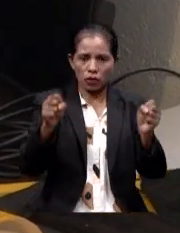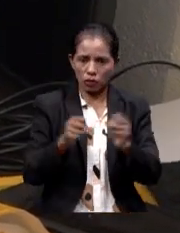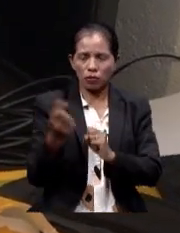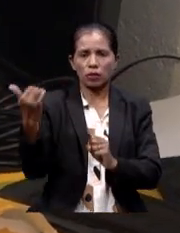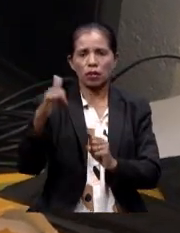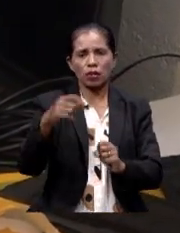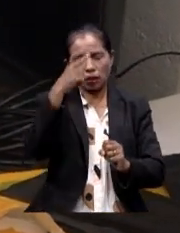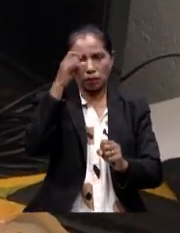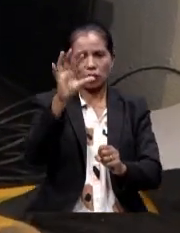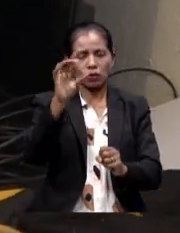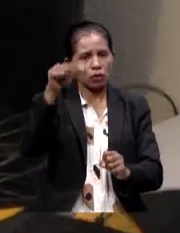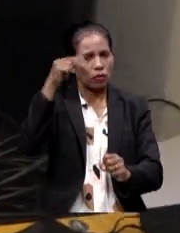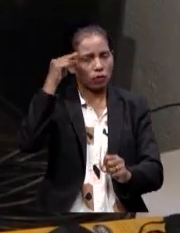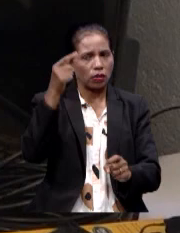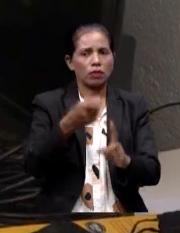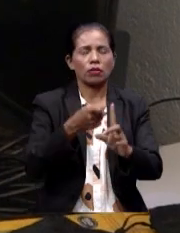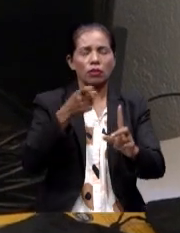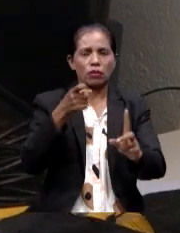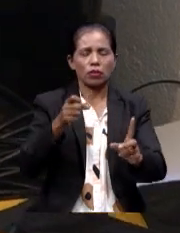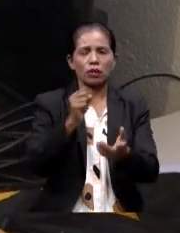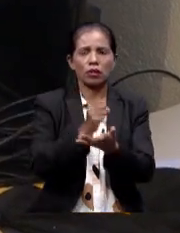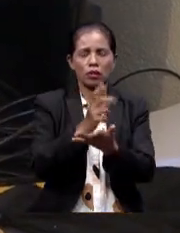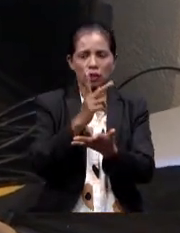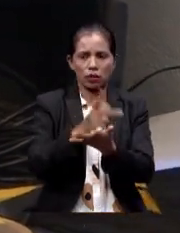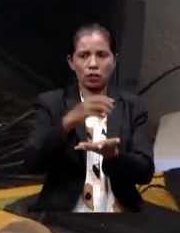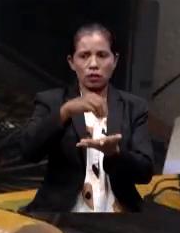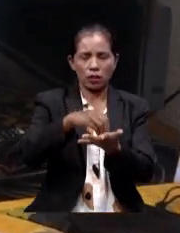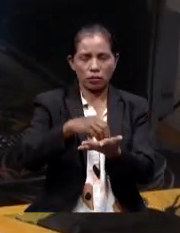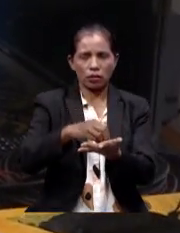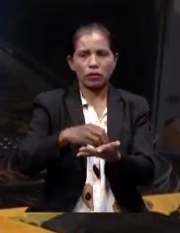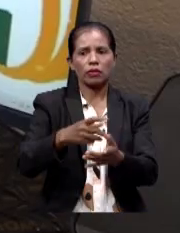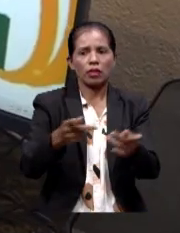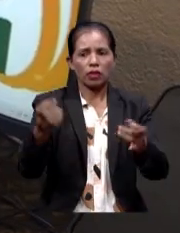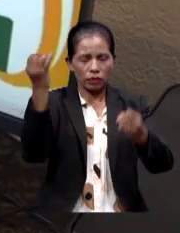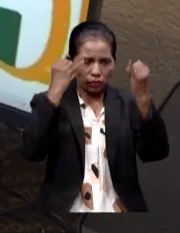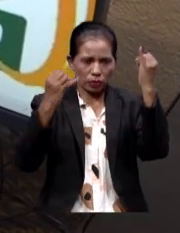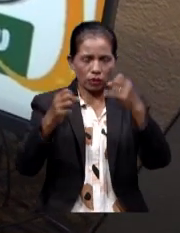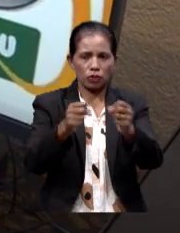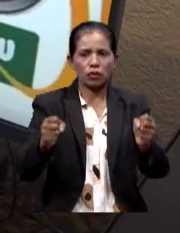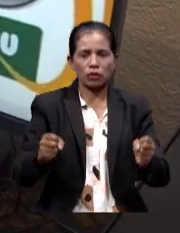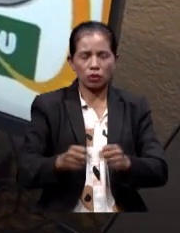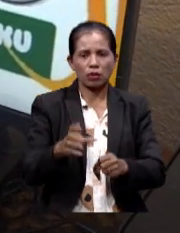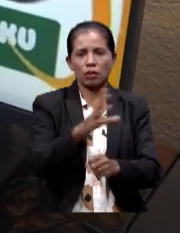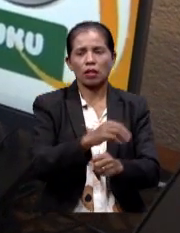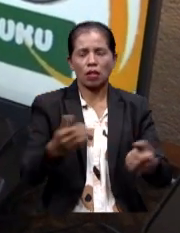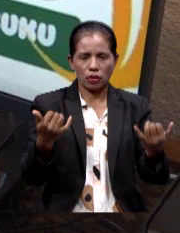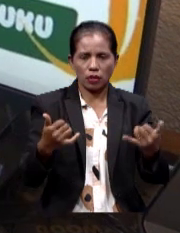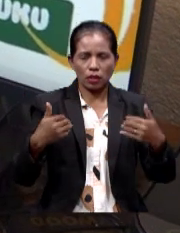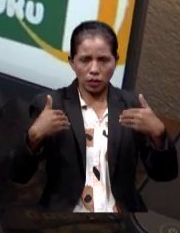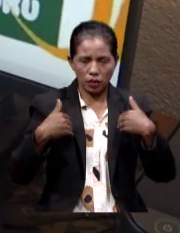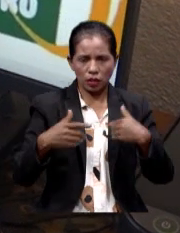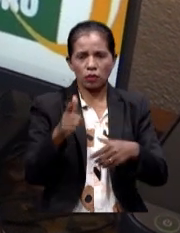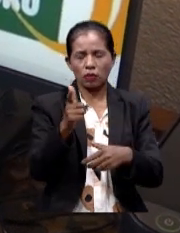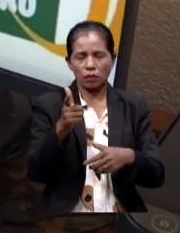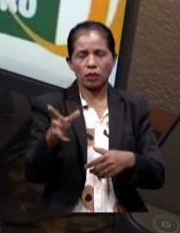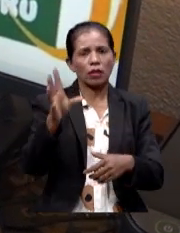governo leliu se comos cria Centro de Informação Suco, nebe agora ia na Centro de Informação Suco, Rua Nulo